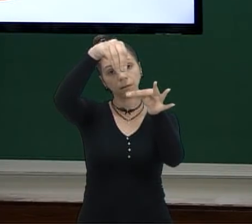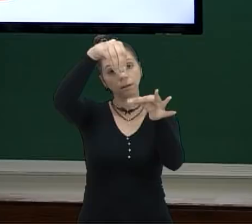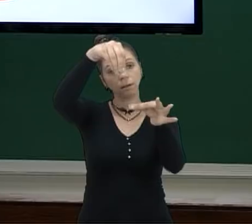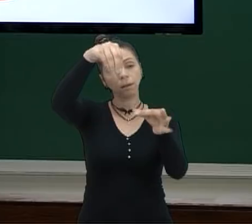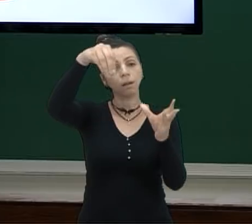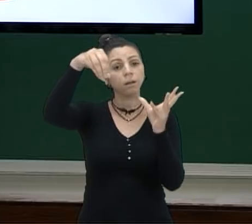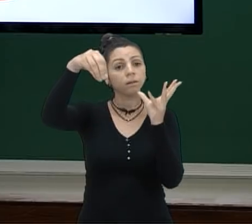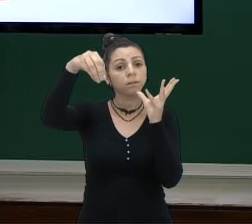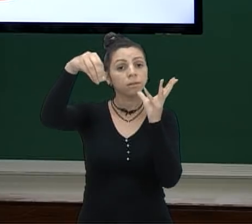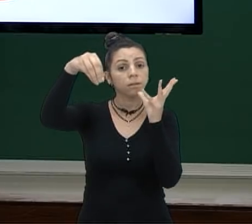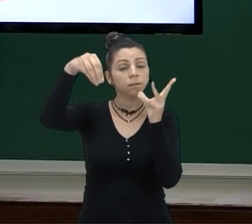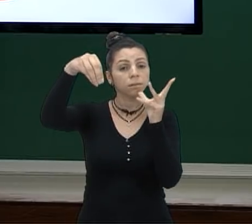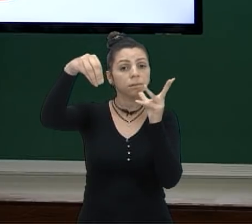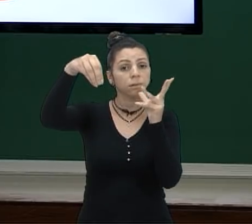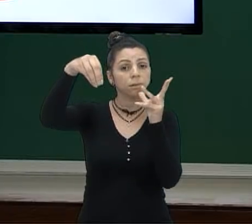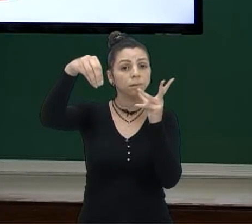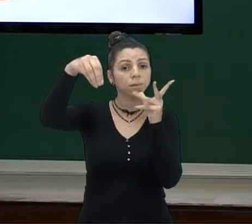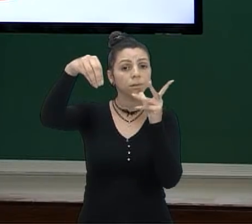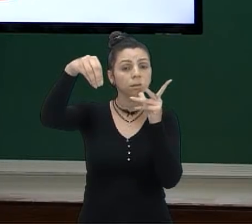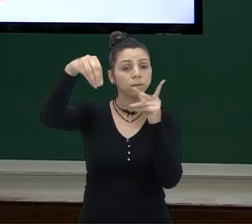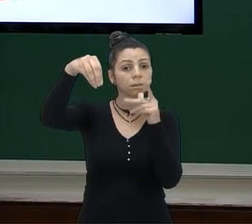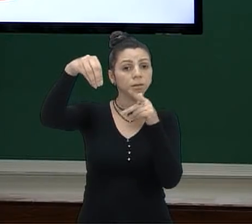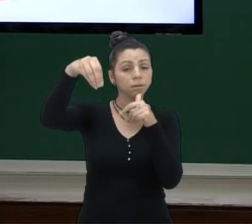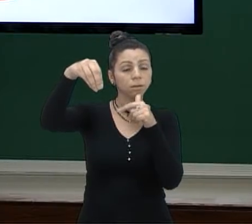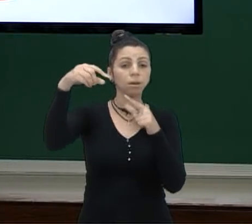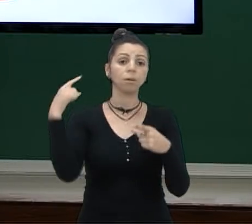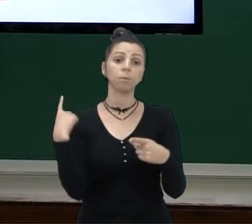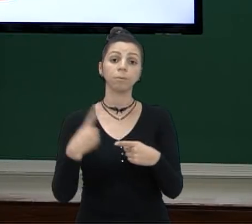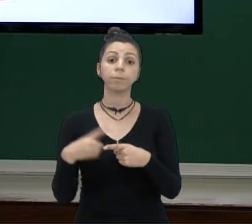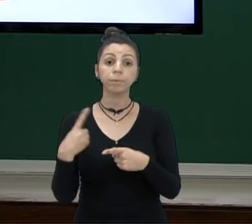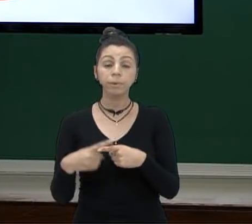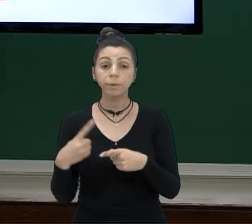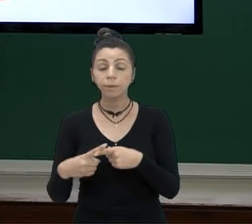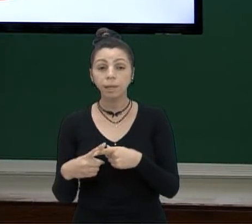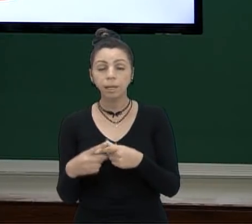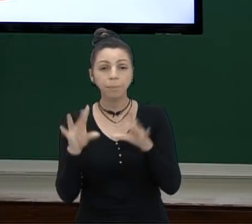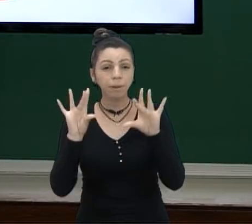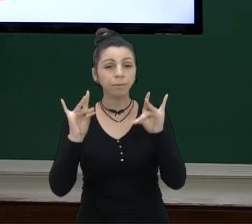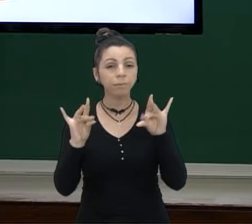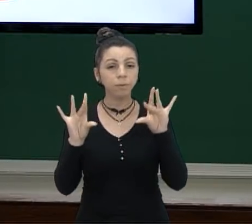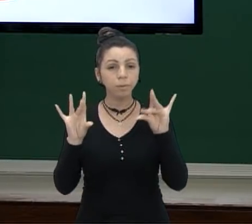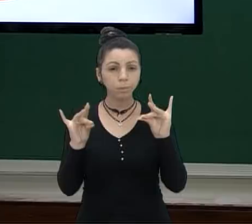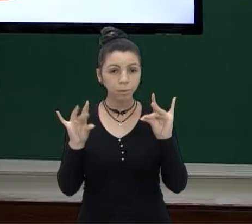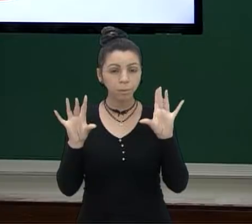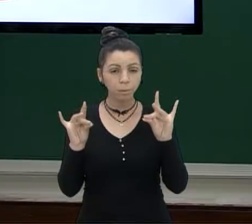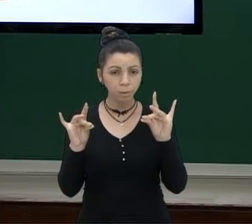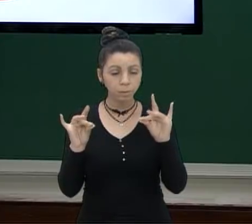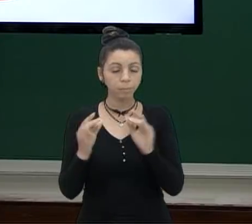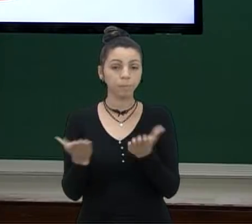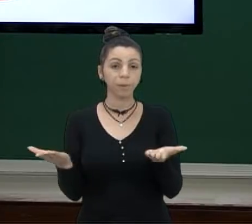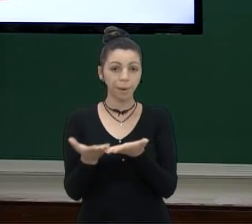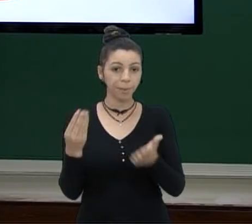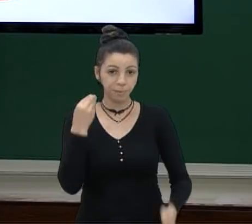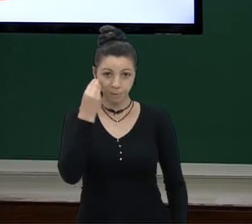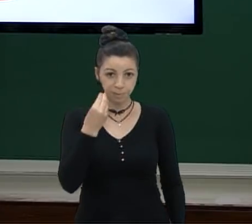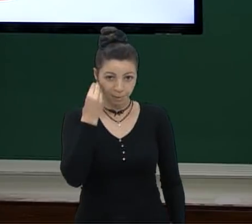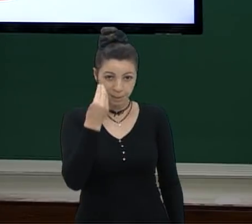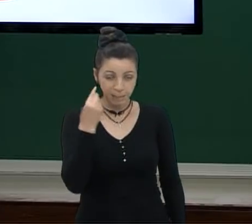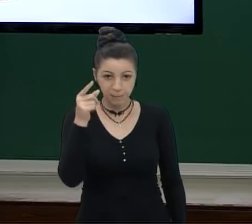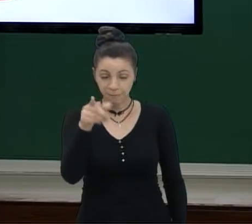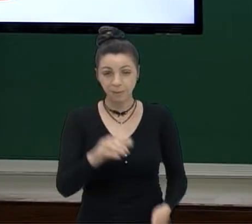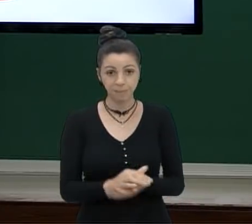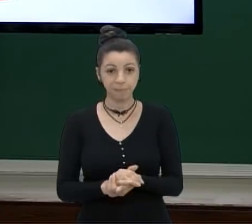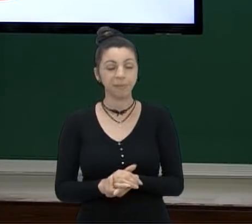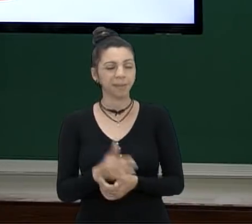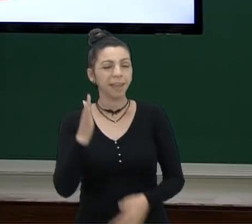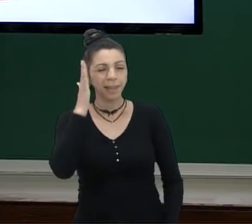líquido, é mais lenta, ou seja, ele é mais viscoso. E eu vou fazer uma experiência com vocês aqui. Eu sei que vocês